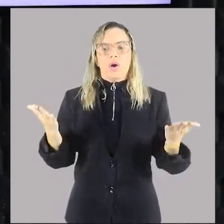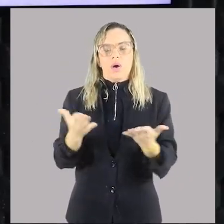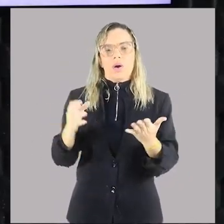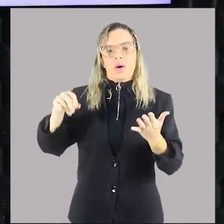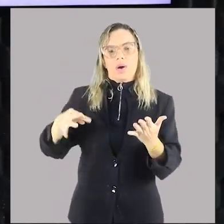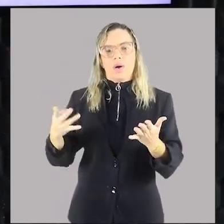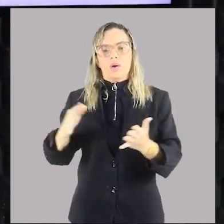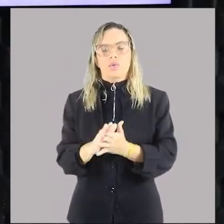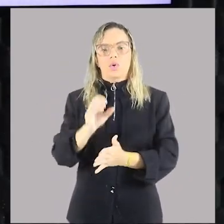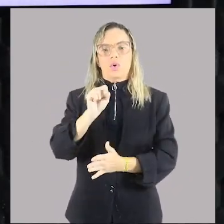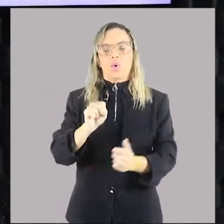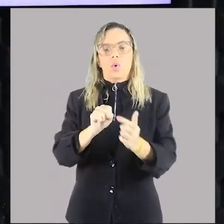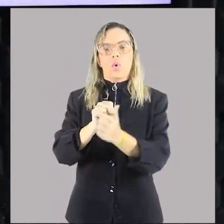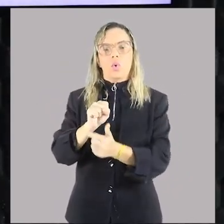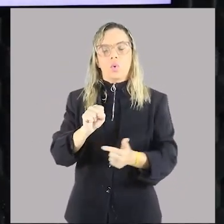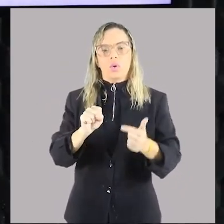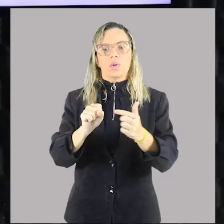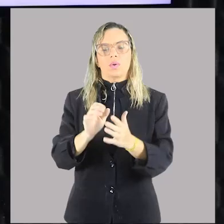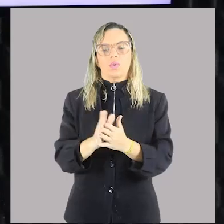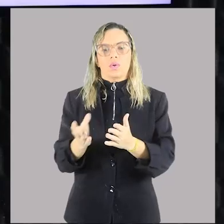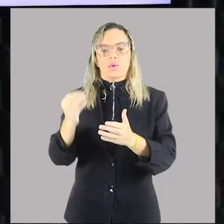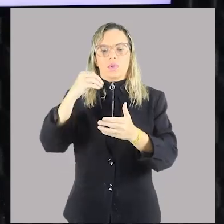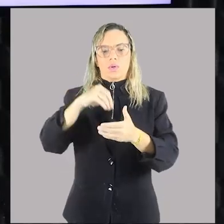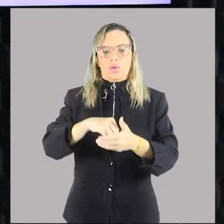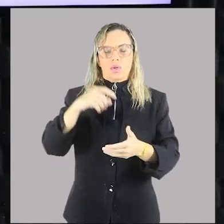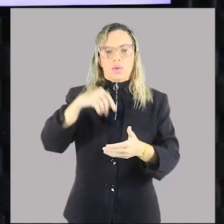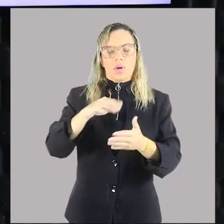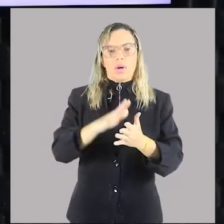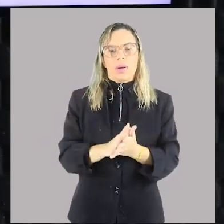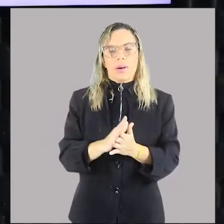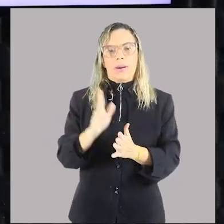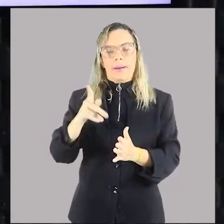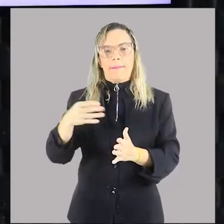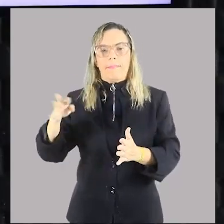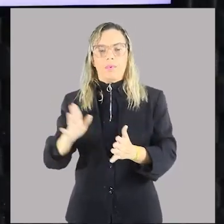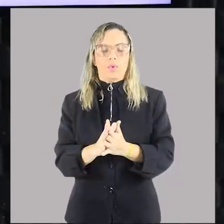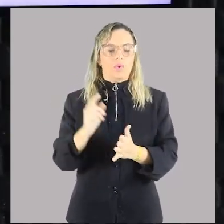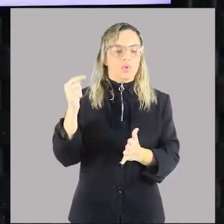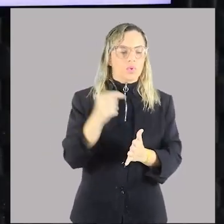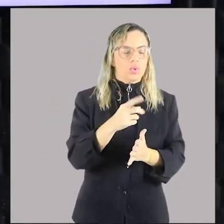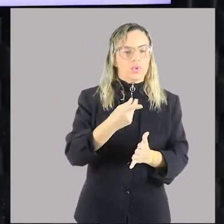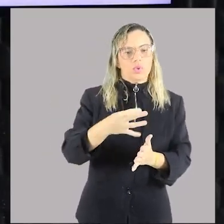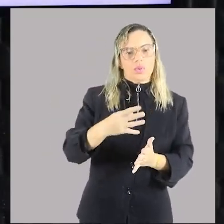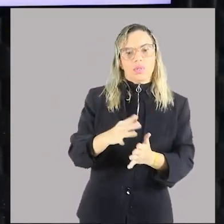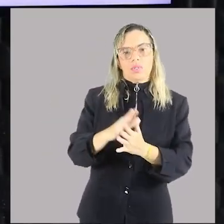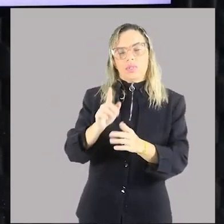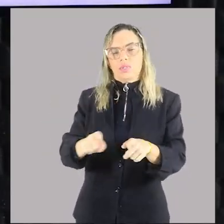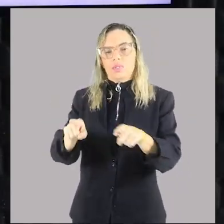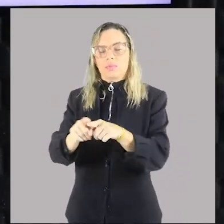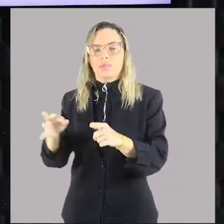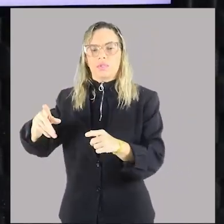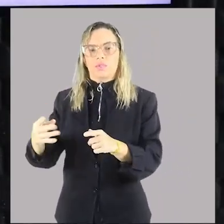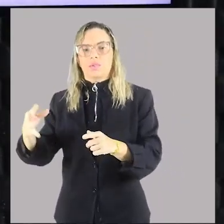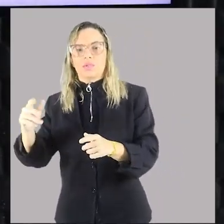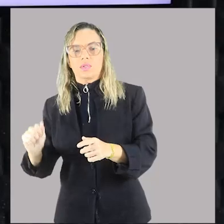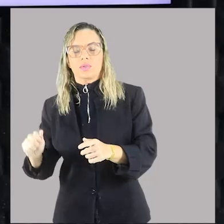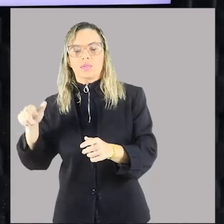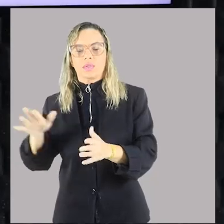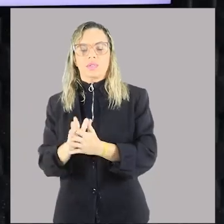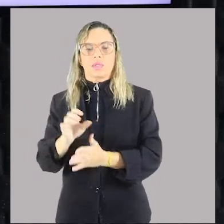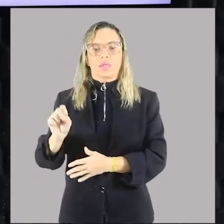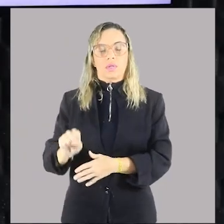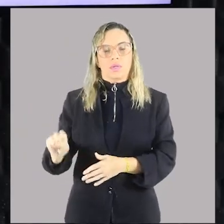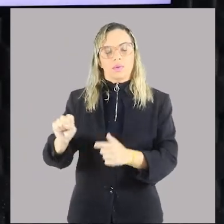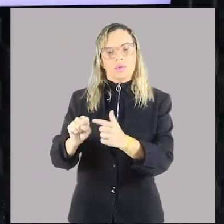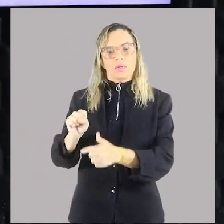as 8 entidades, as que participam da administração pública direta e as que participam da administração pública indireta, essas 8